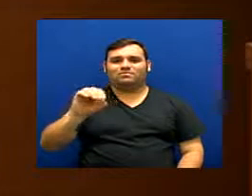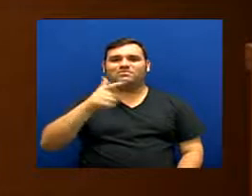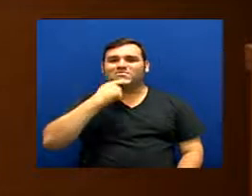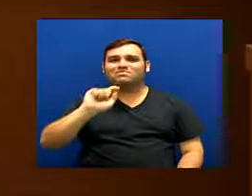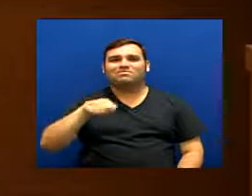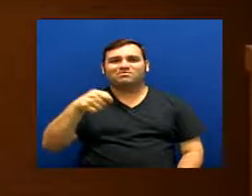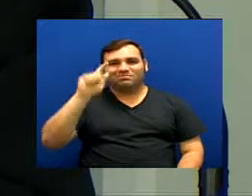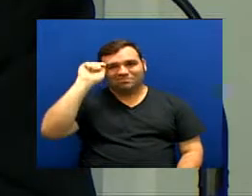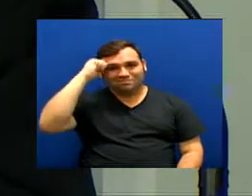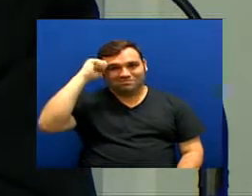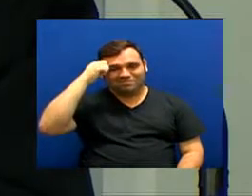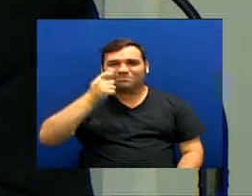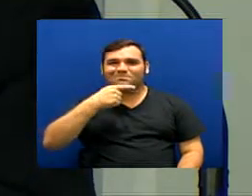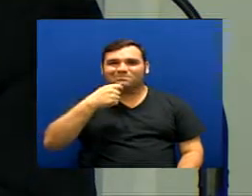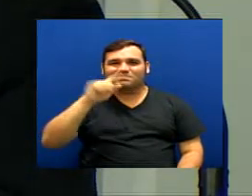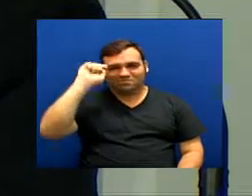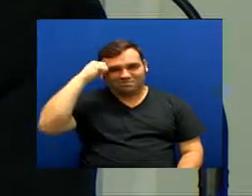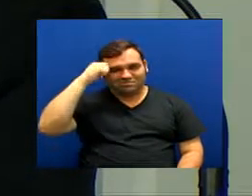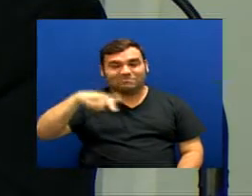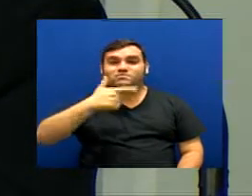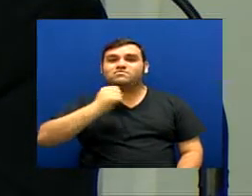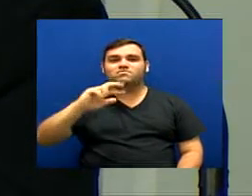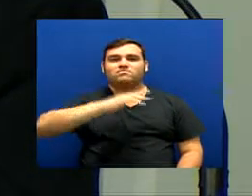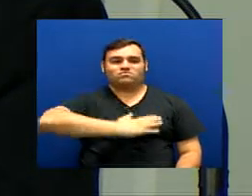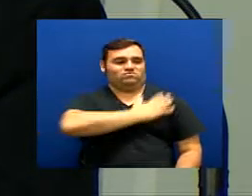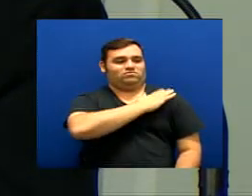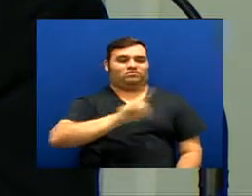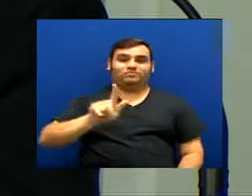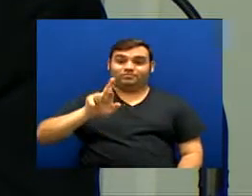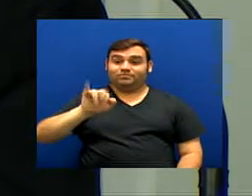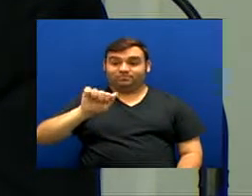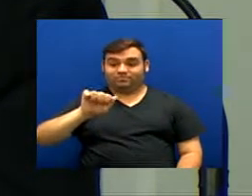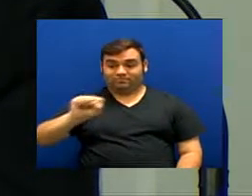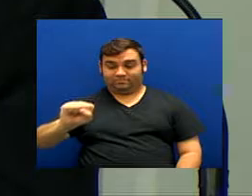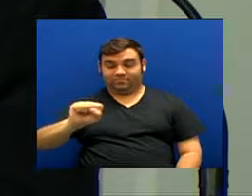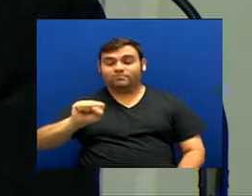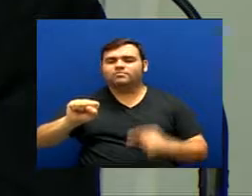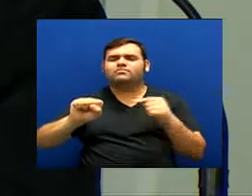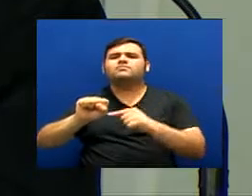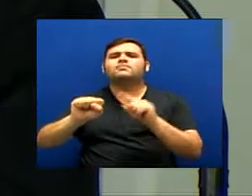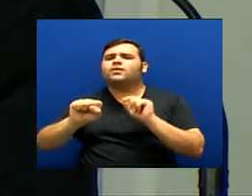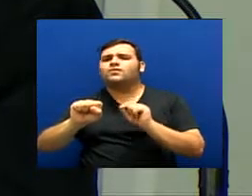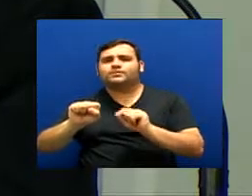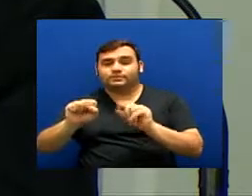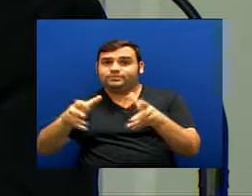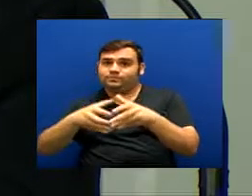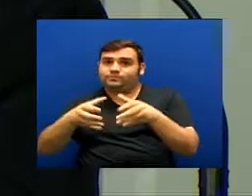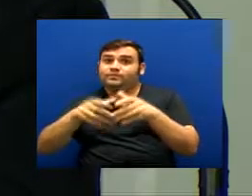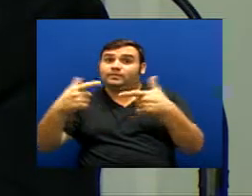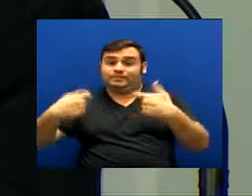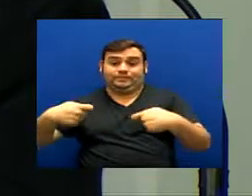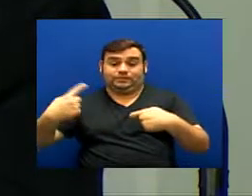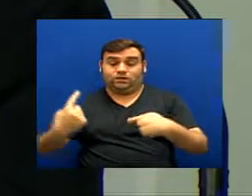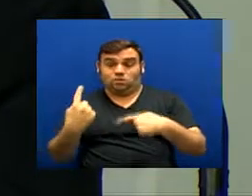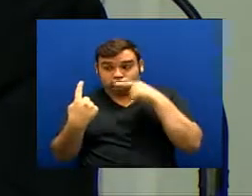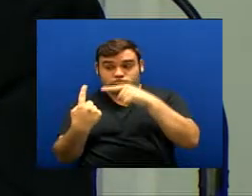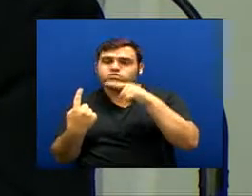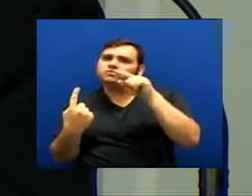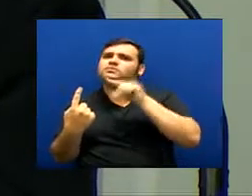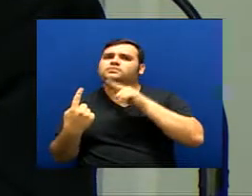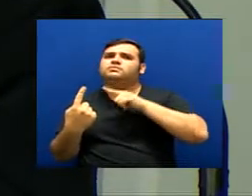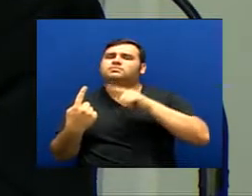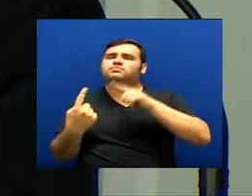Bíblia Sagrada. Então também, minha saudação ao vereador Carlos Leite, que é o